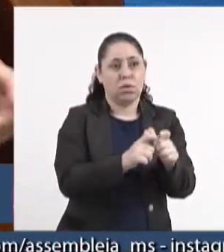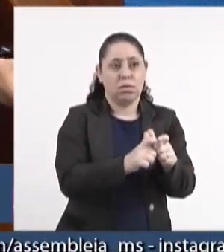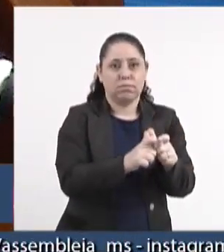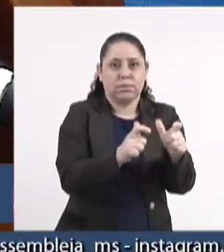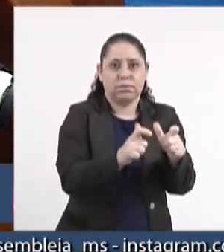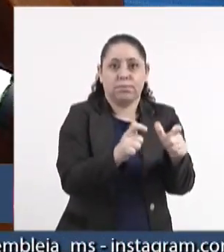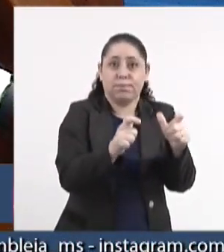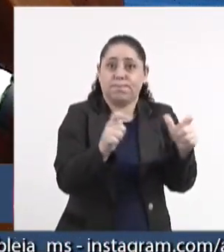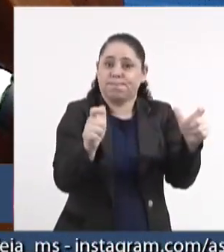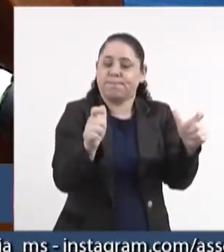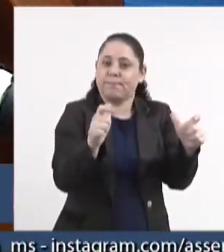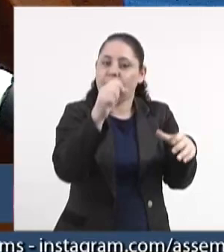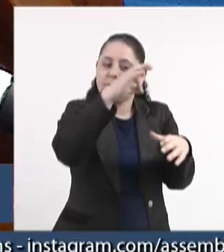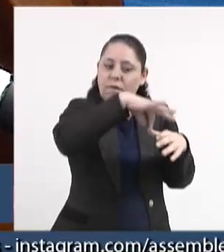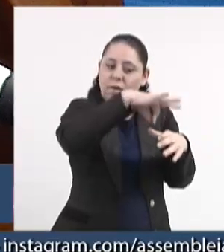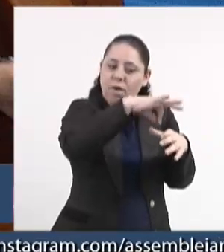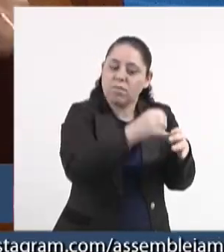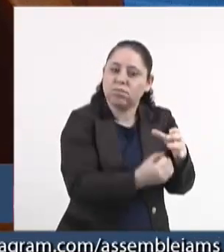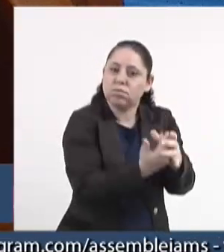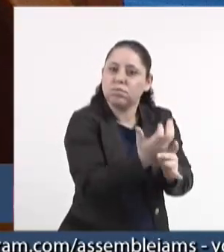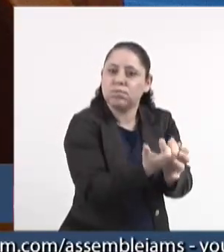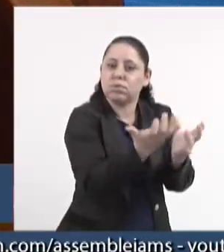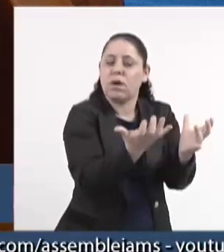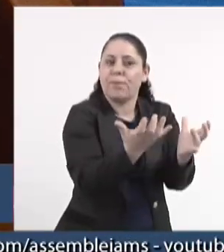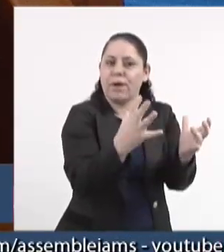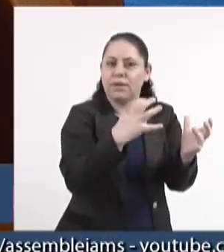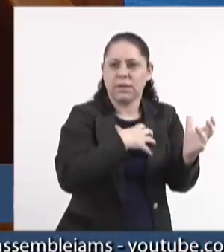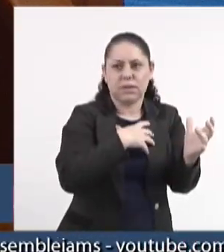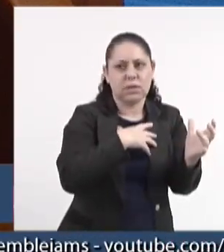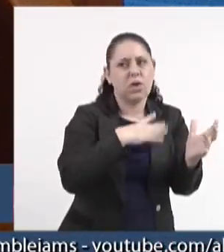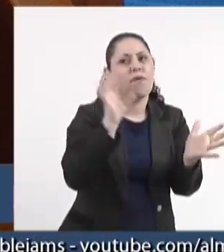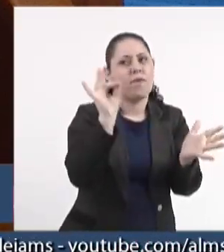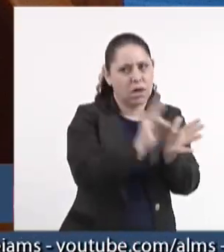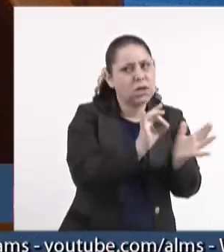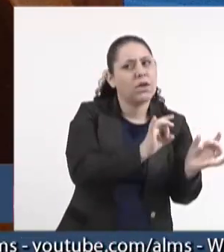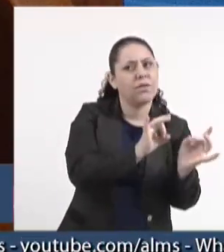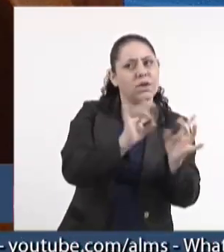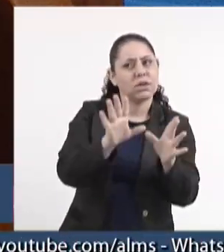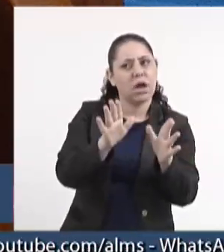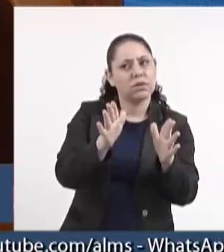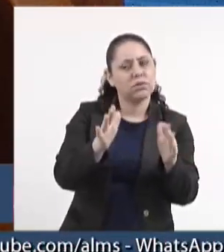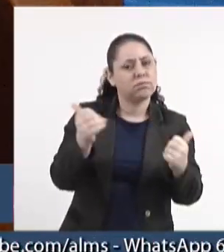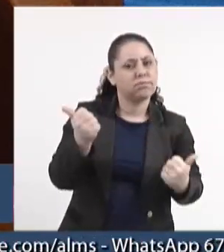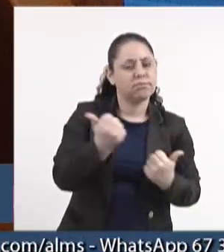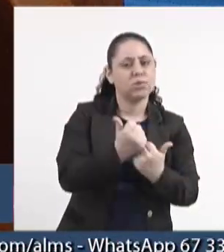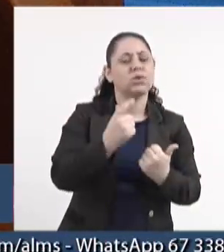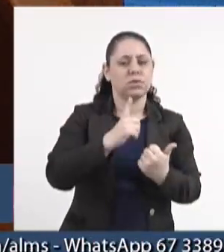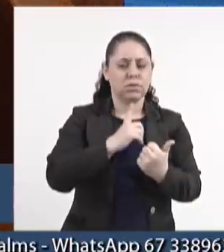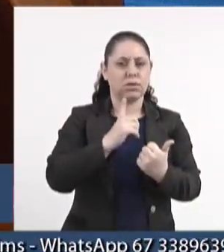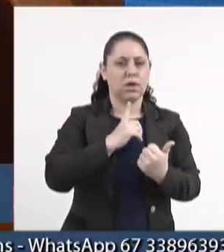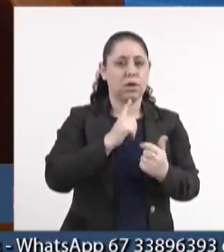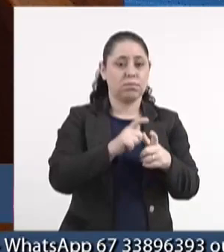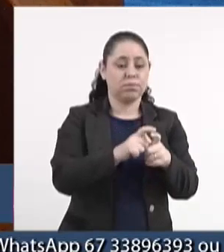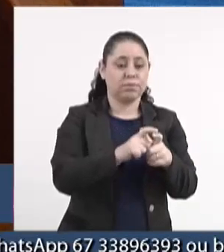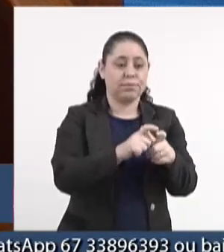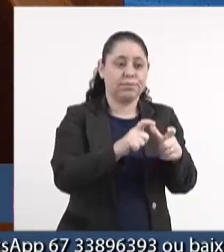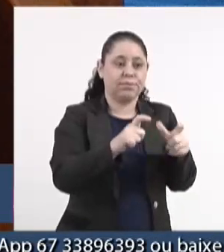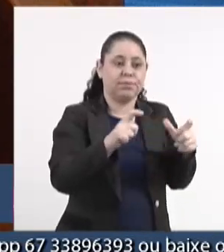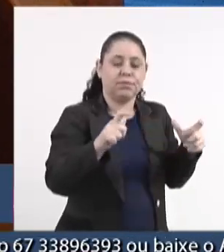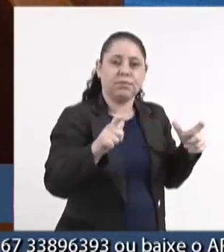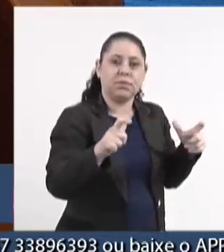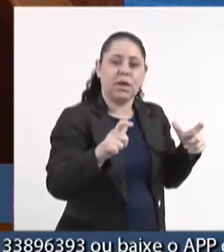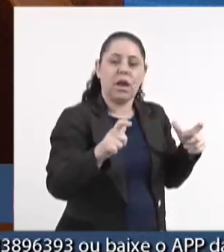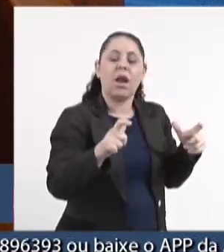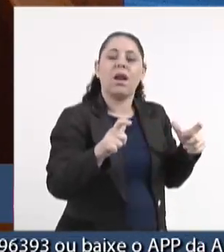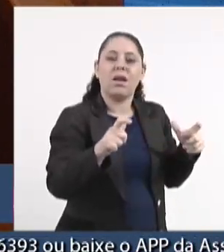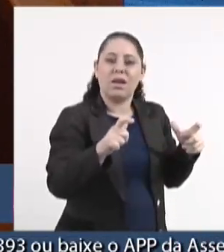aumentar a sua produção, porque se ele se sentir seguro, amparado, para aumentar a sua